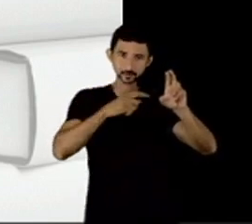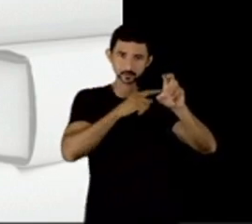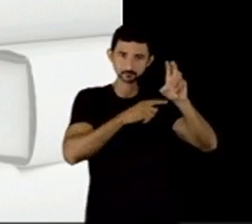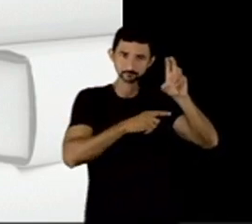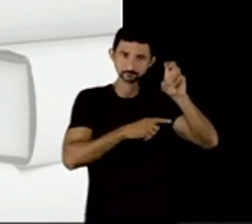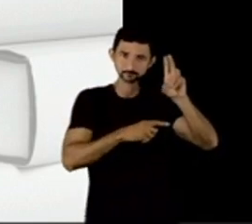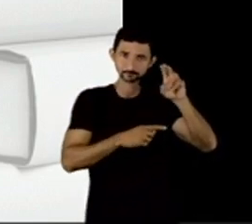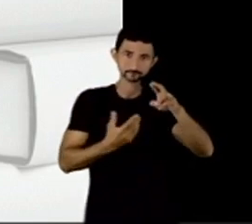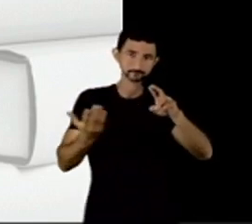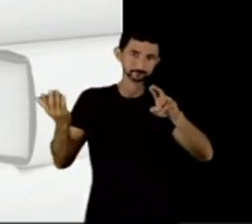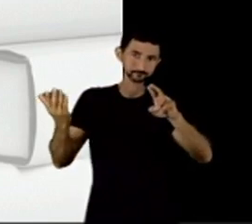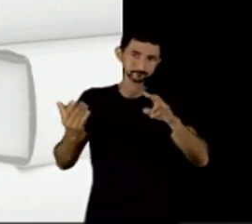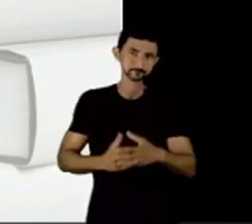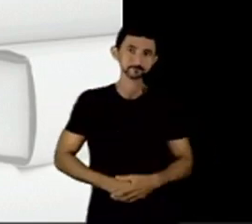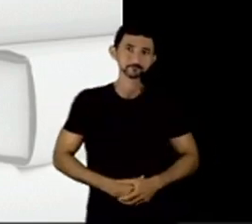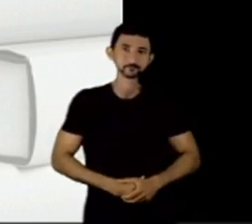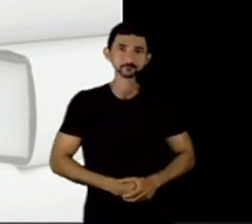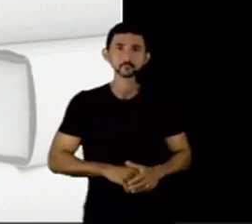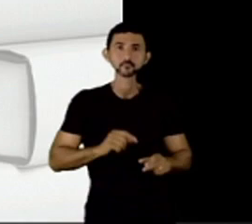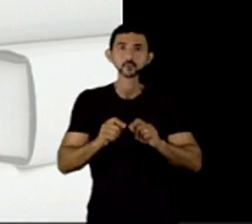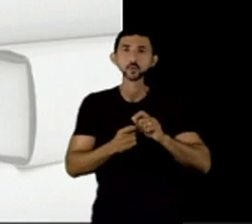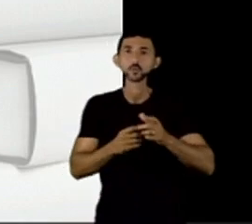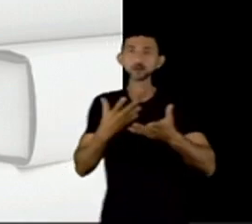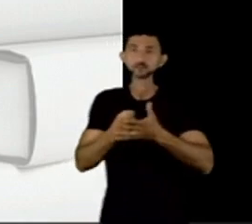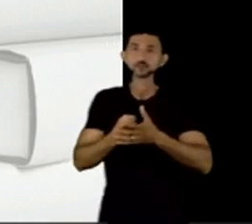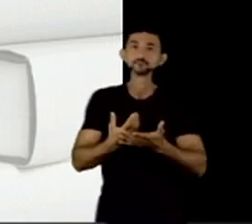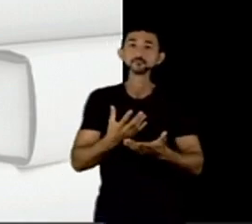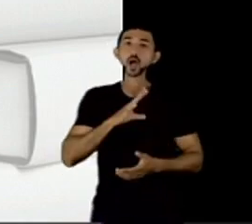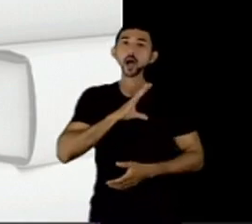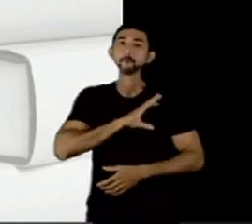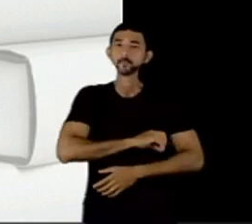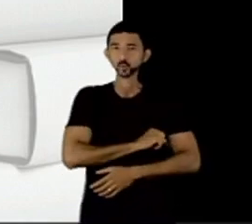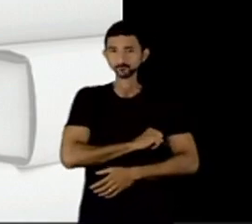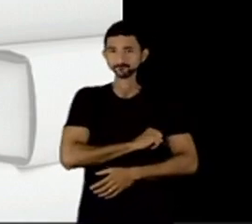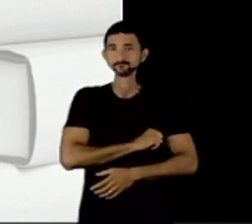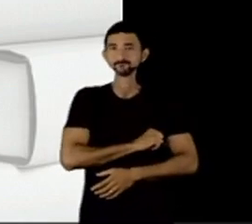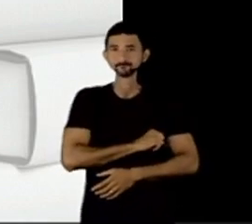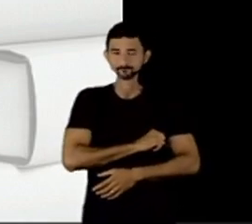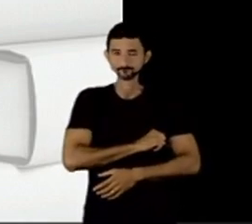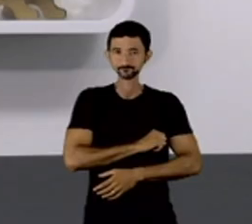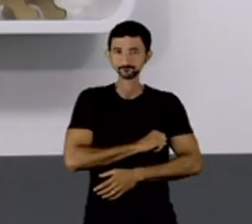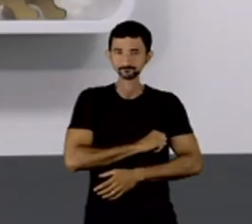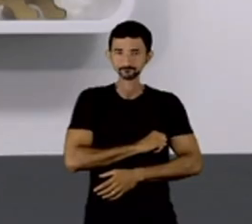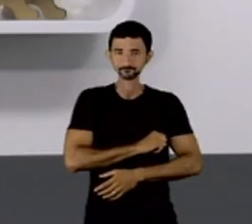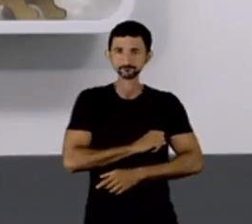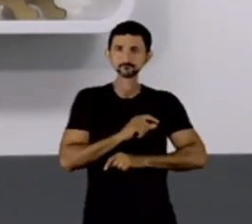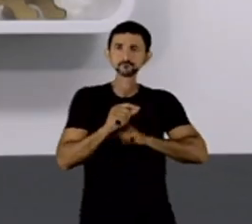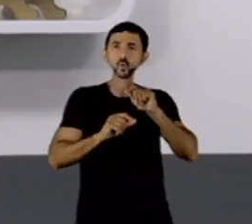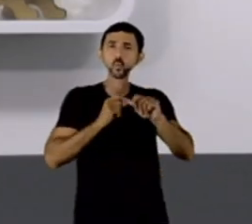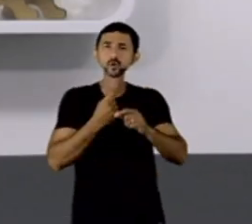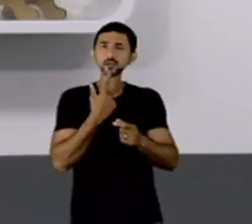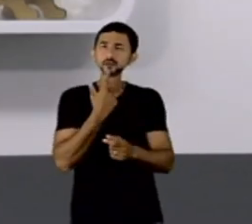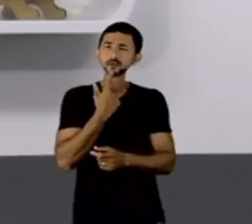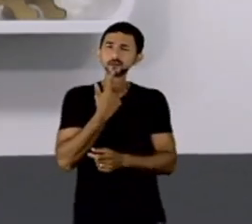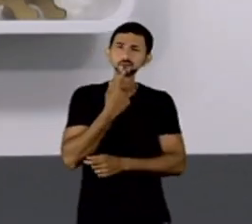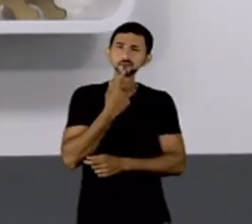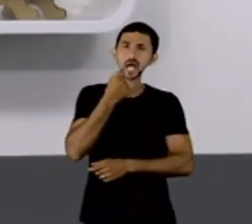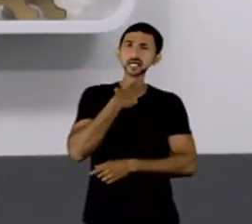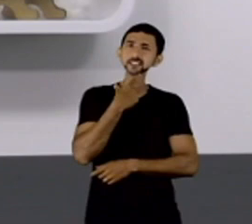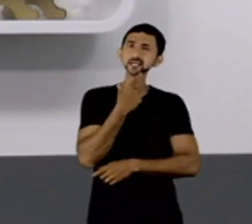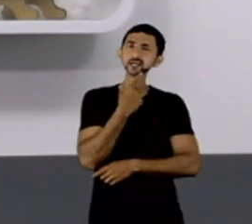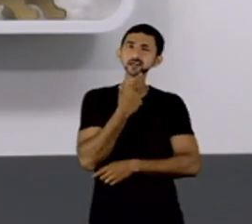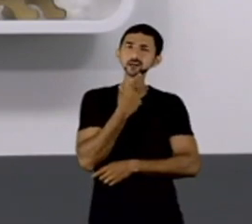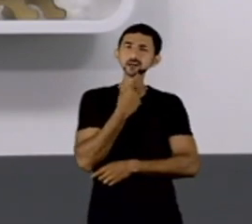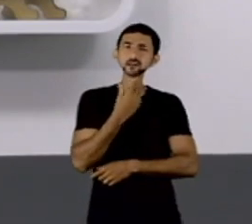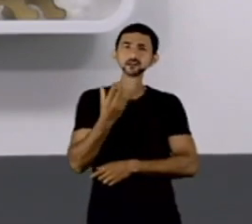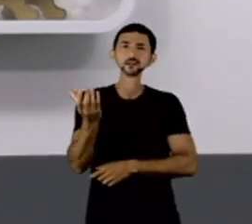aula, serão recompensados na moeda do amor. Olha para mim. O que você acha que é moeda do